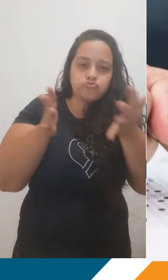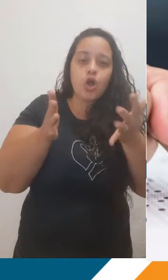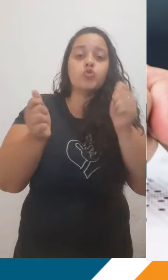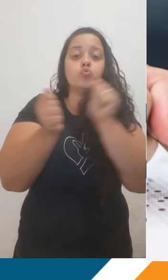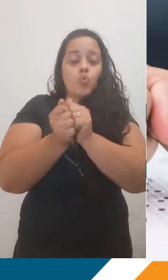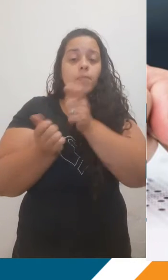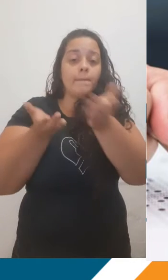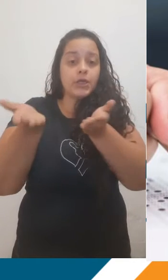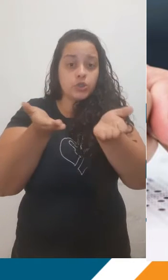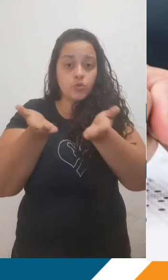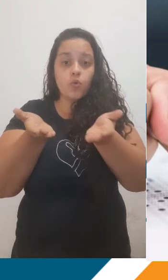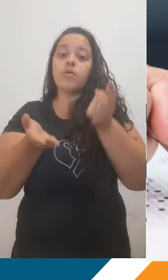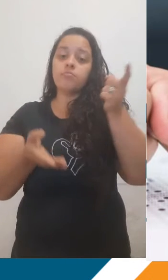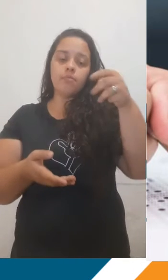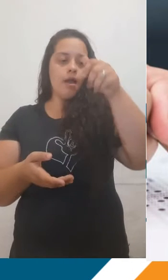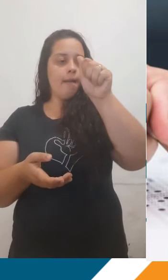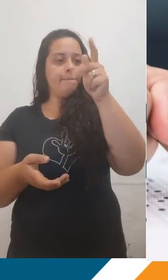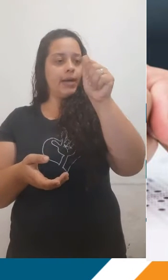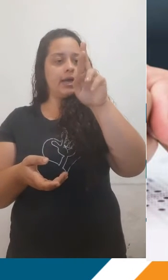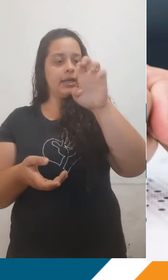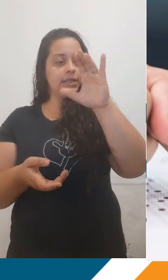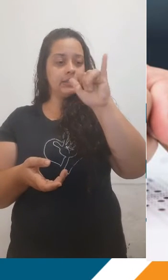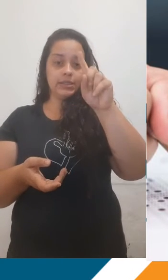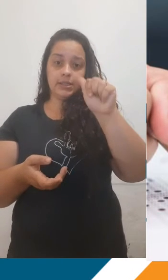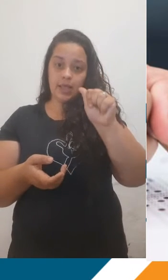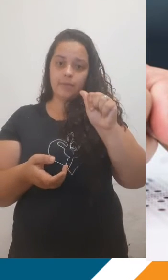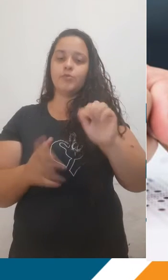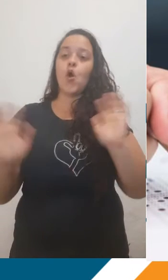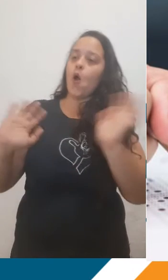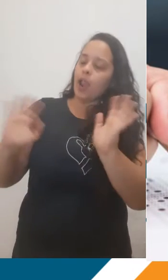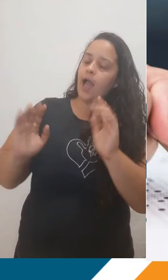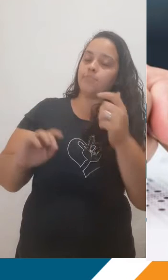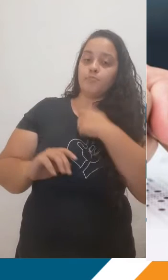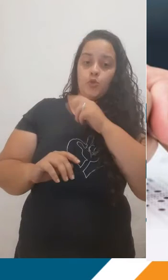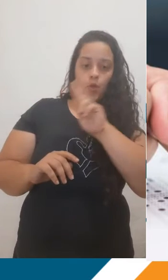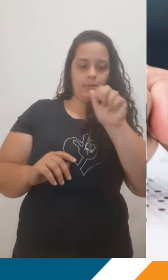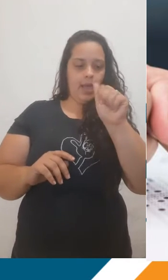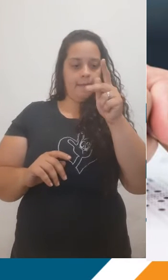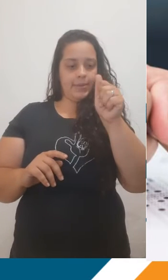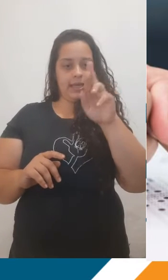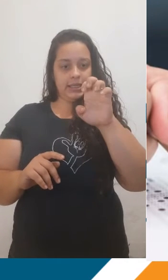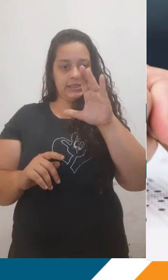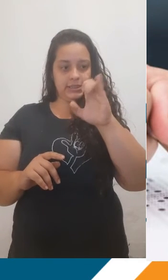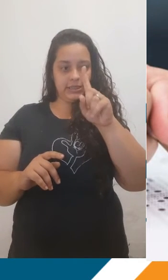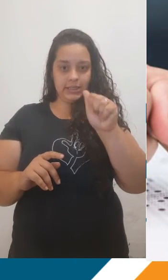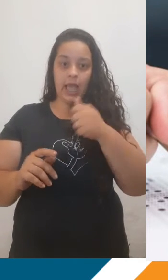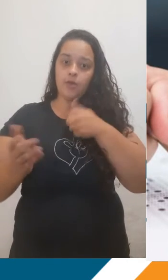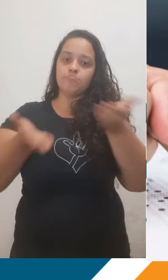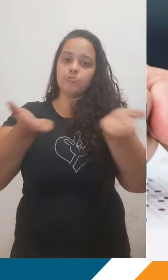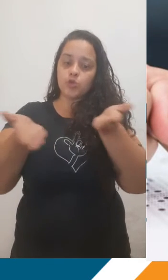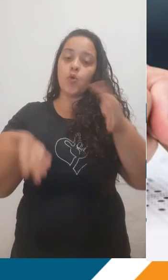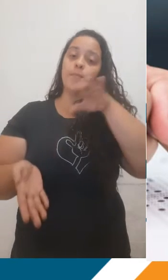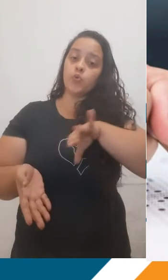Aparecida. Olá, pessoal. Eu sou mediadora de língua portuguesa e literatura brasileira do Polo de Nova